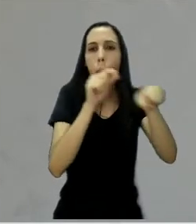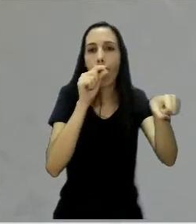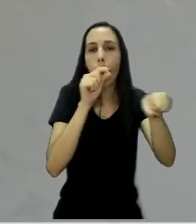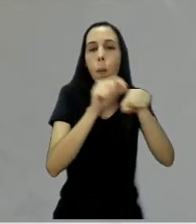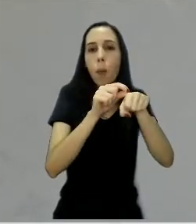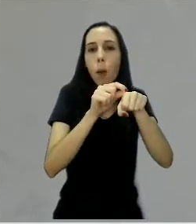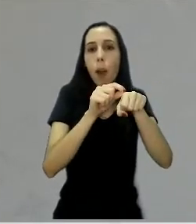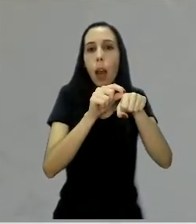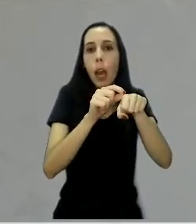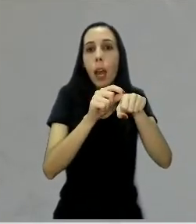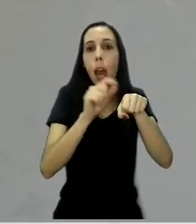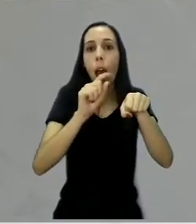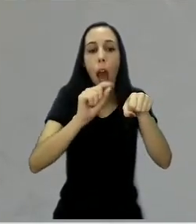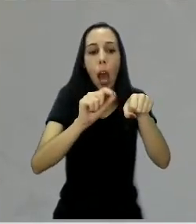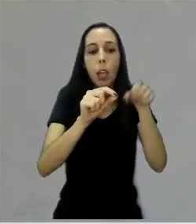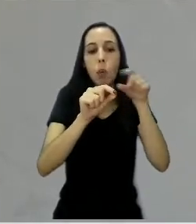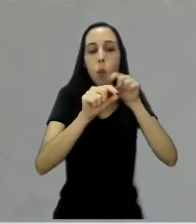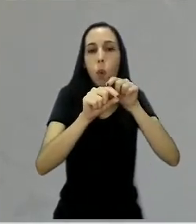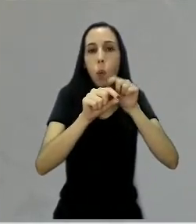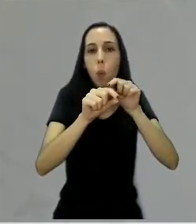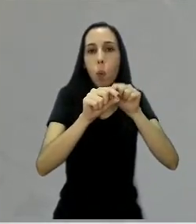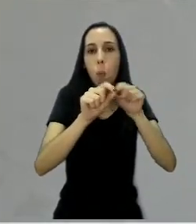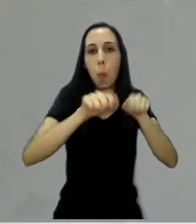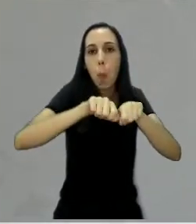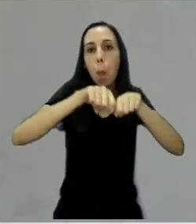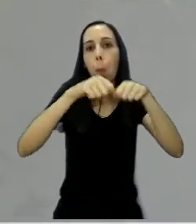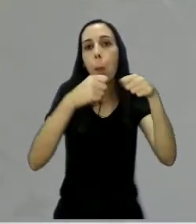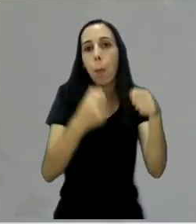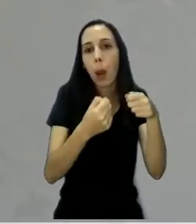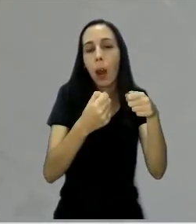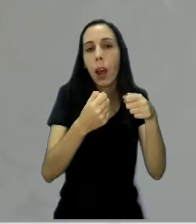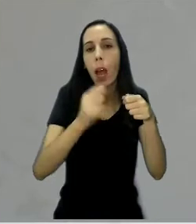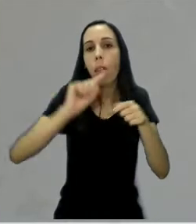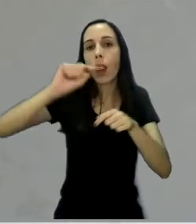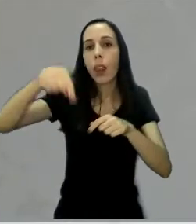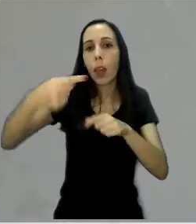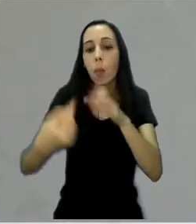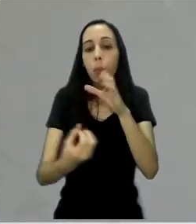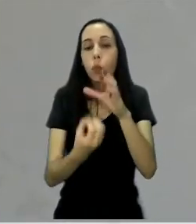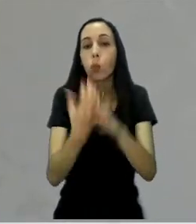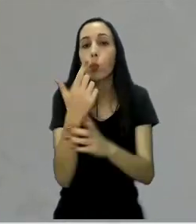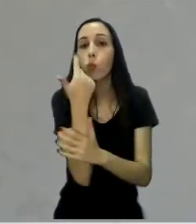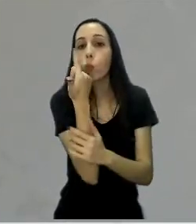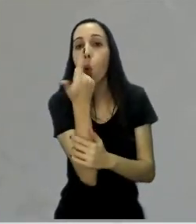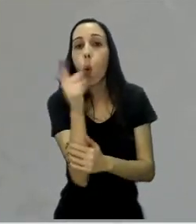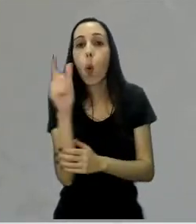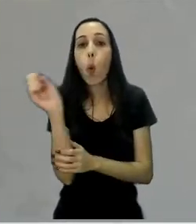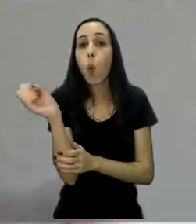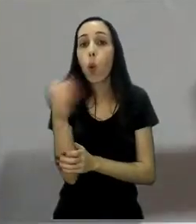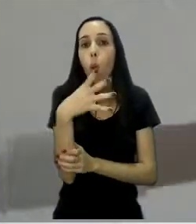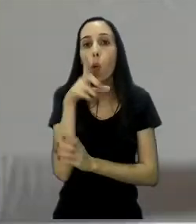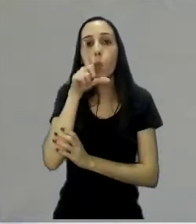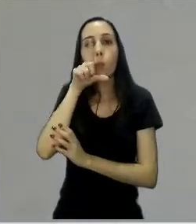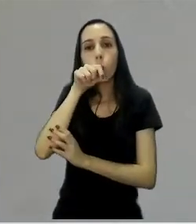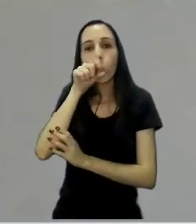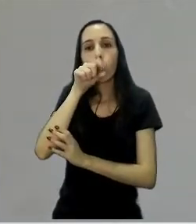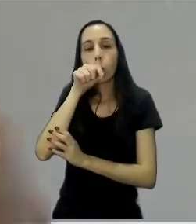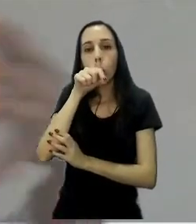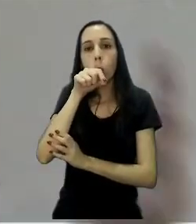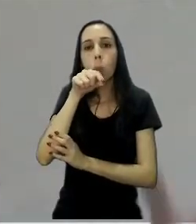com o bico naquela rocha até que o bico cai e começa a nascer um bico novo e